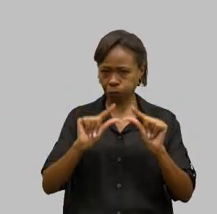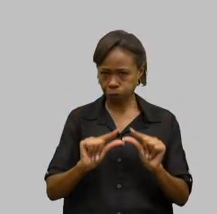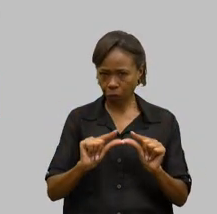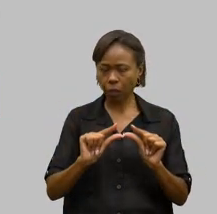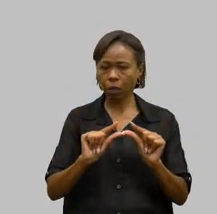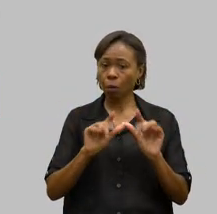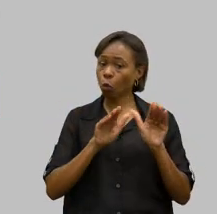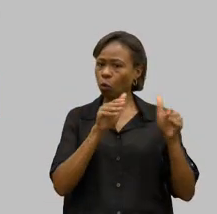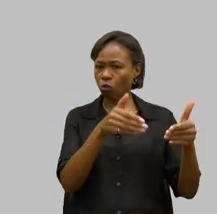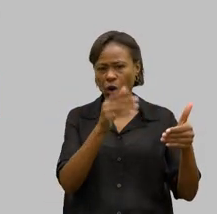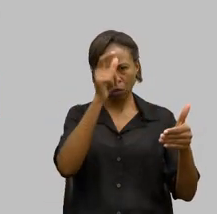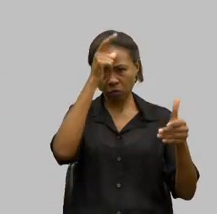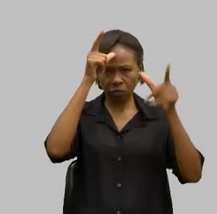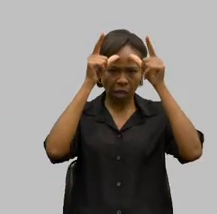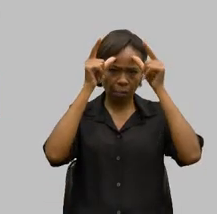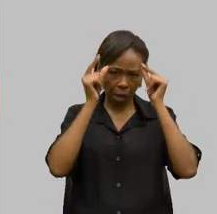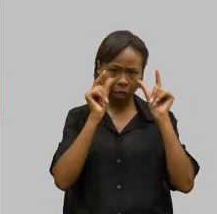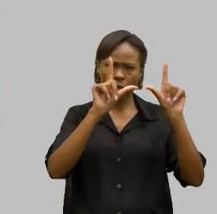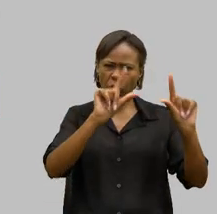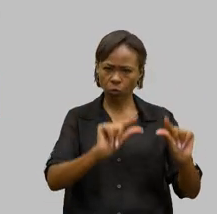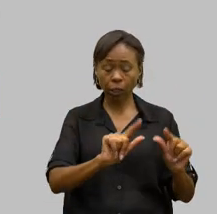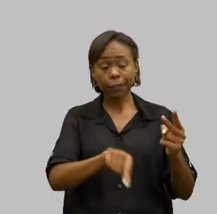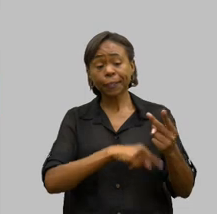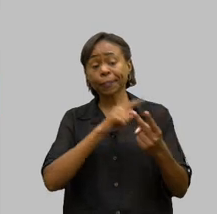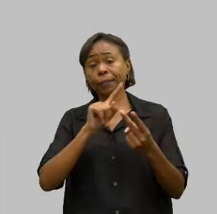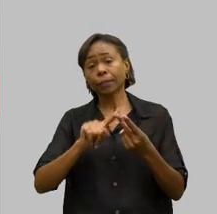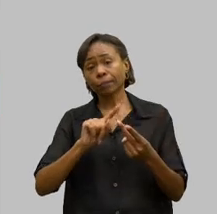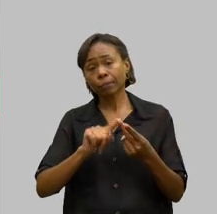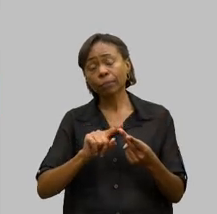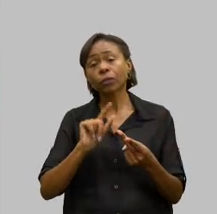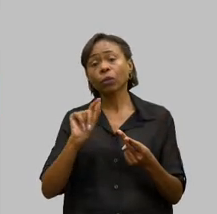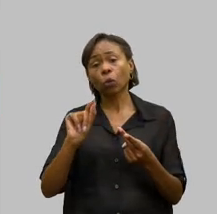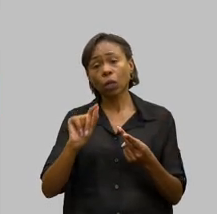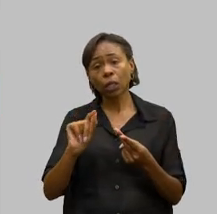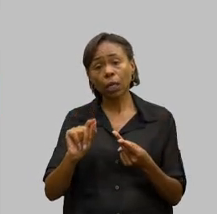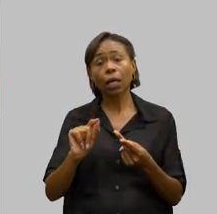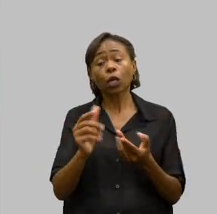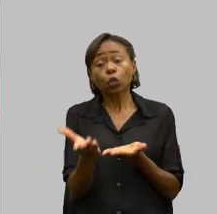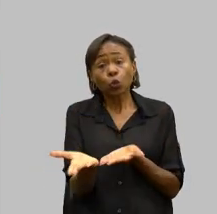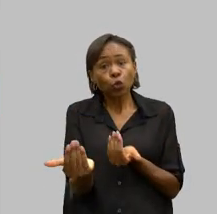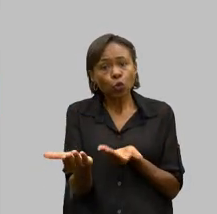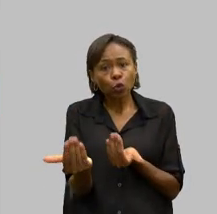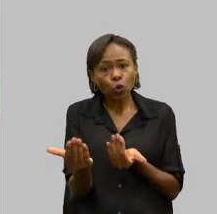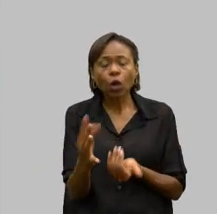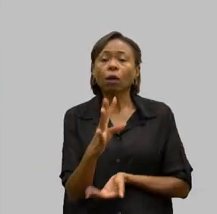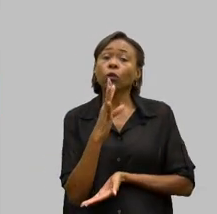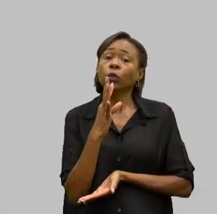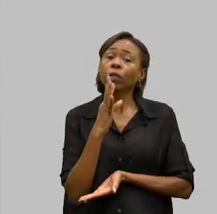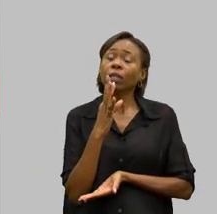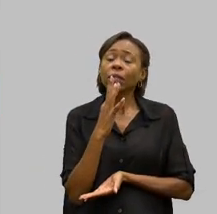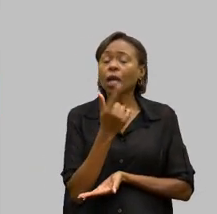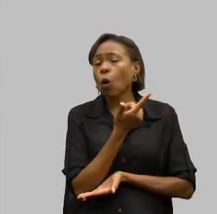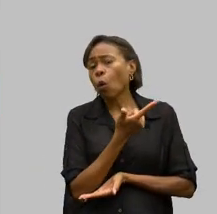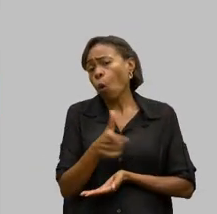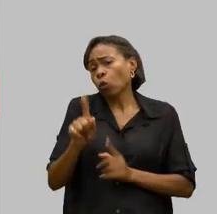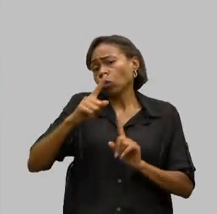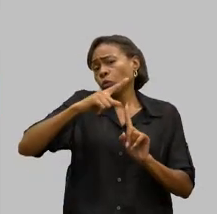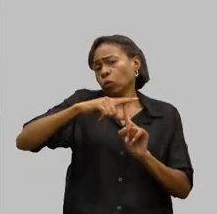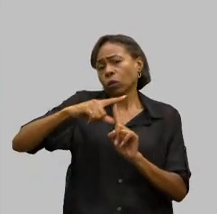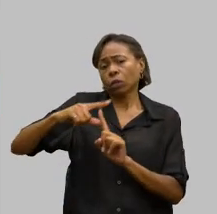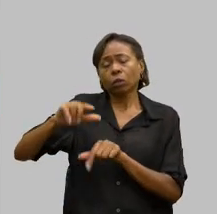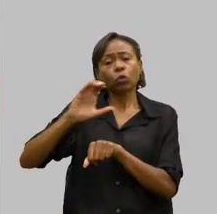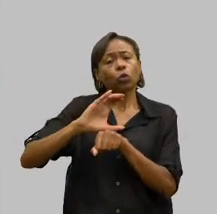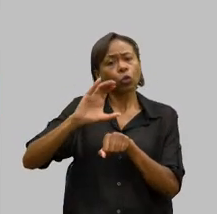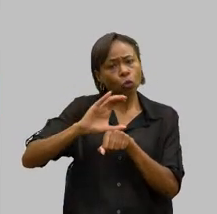técnicos de enfermagem. E a segunda, é ensinar aos jovens que existem outros cursos também muito